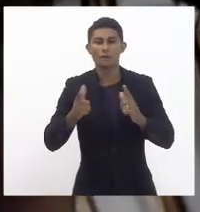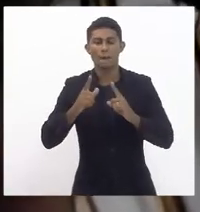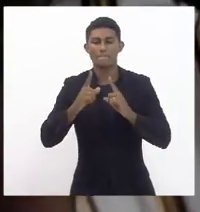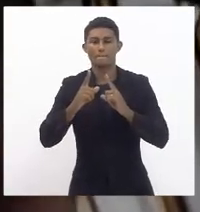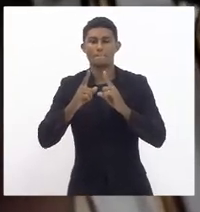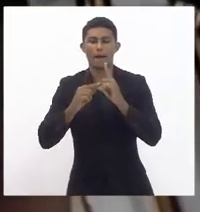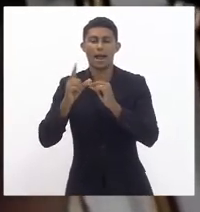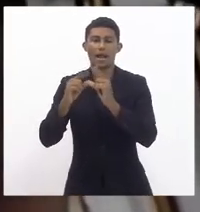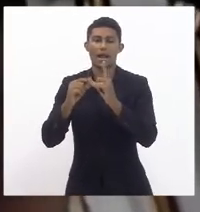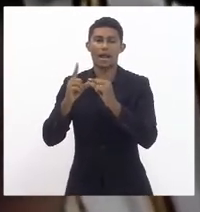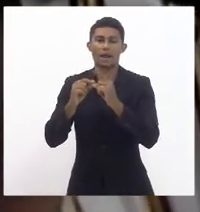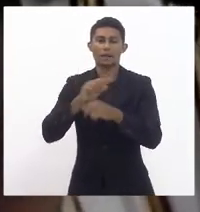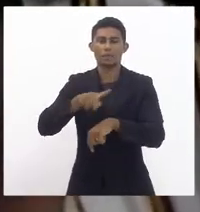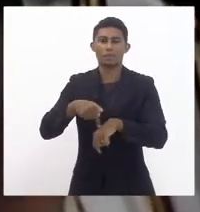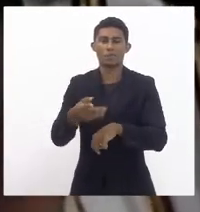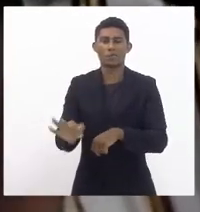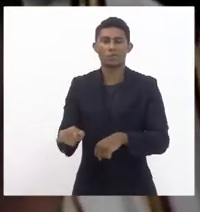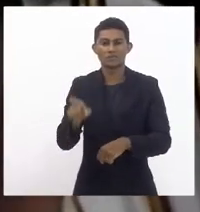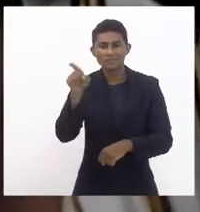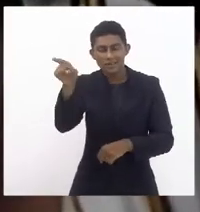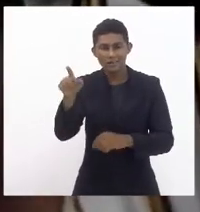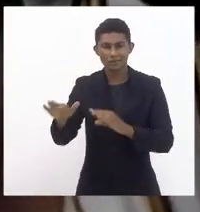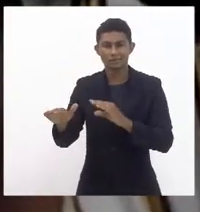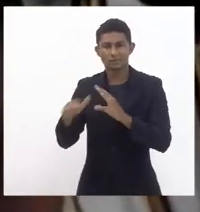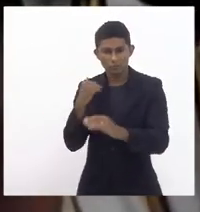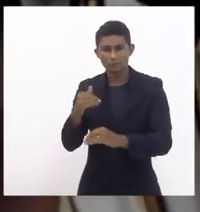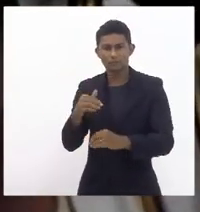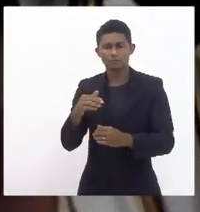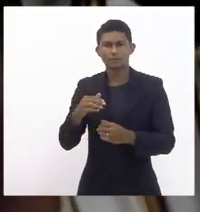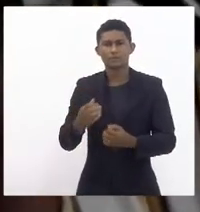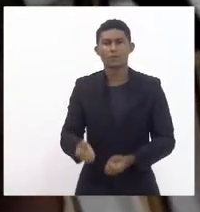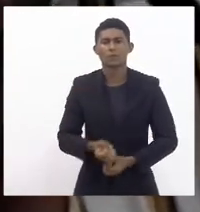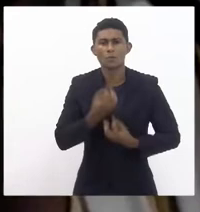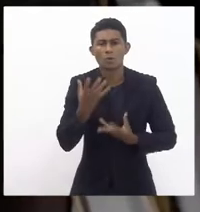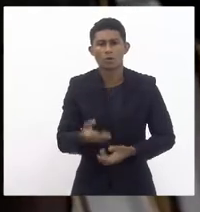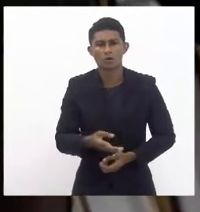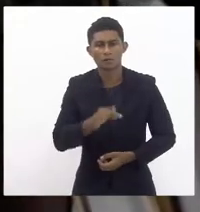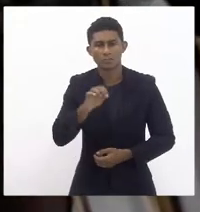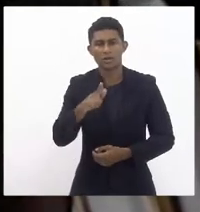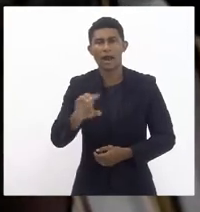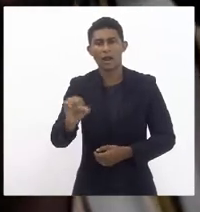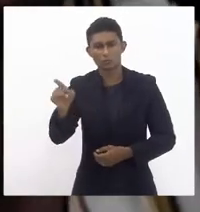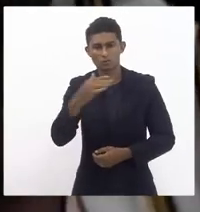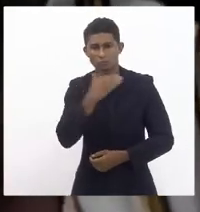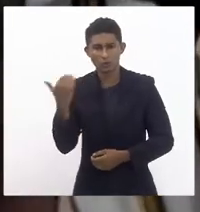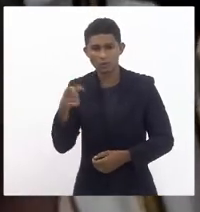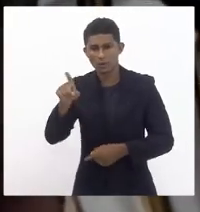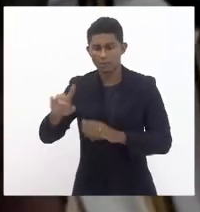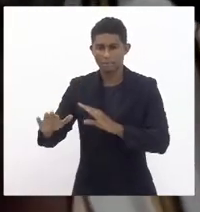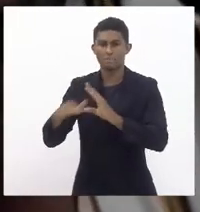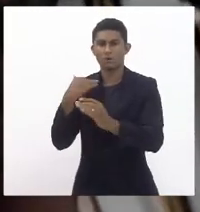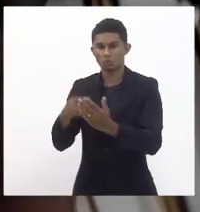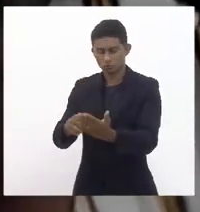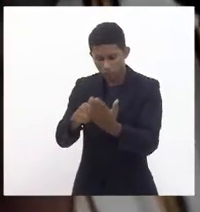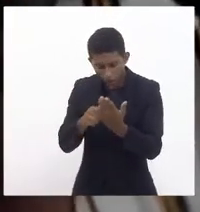e ela mandou assim que ocorreu a passagem do Tiago grande poeta Thiago de Mello ela diz